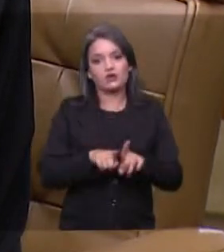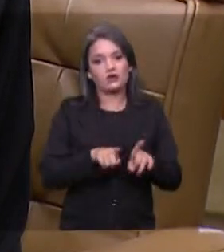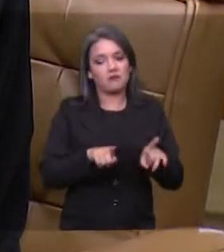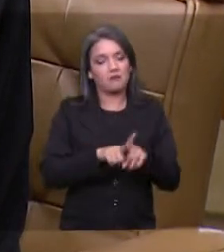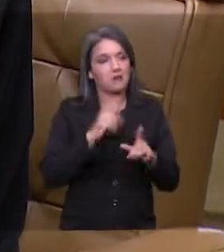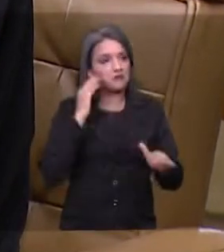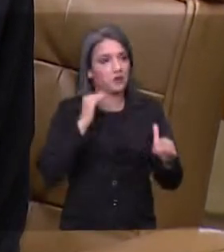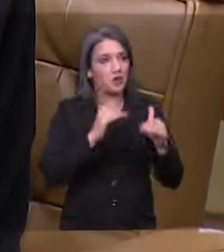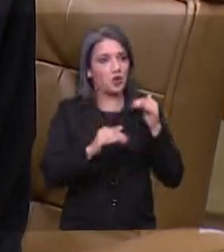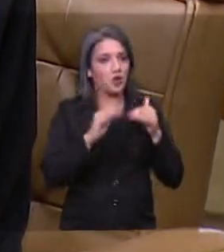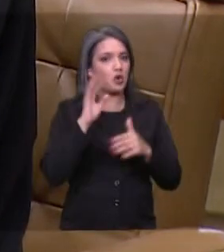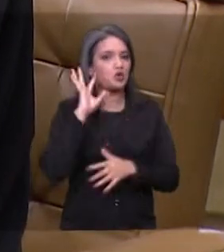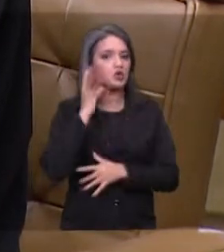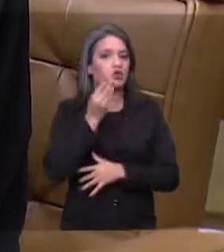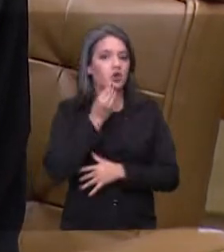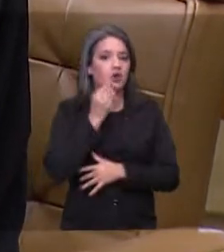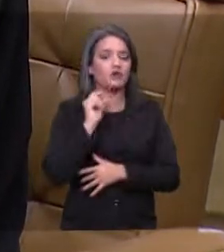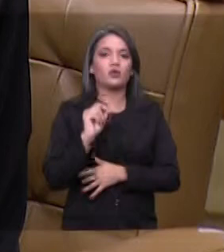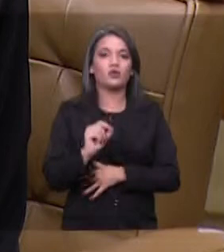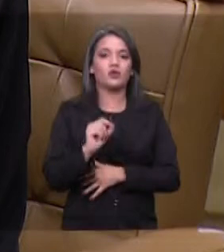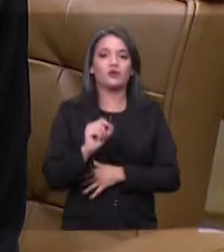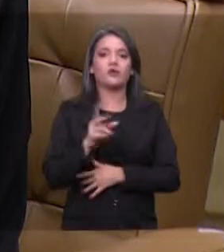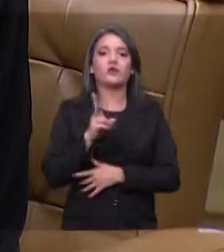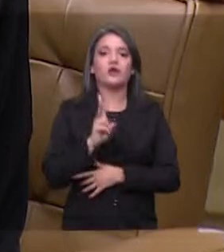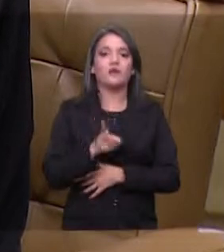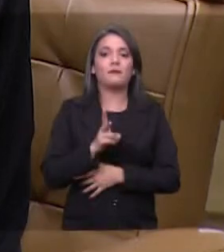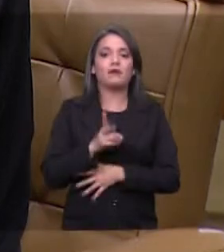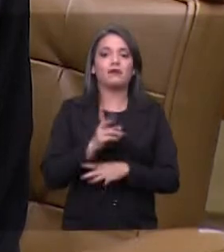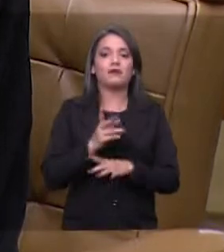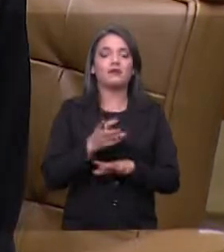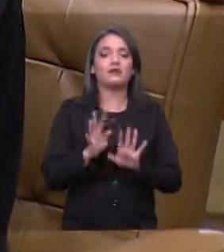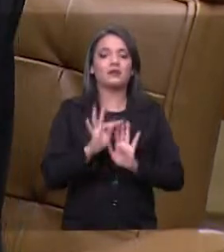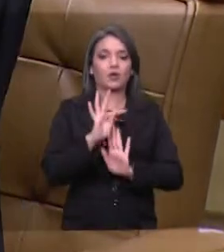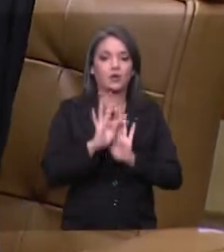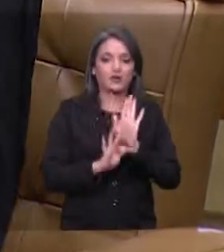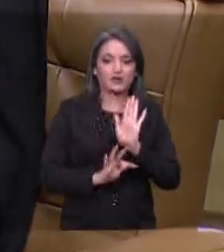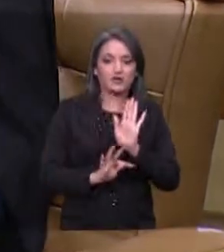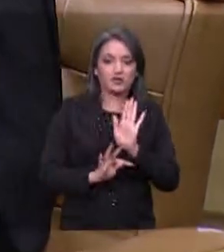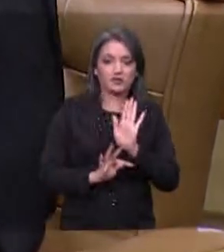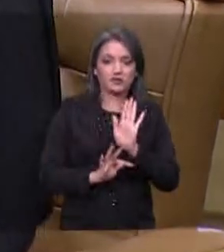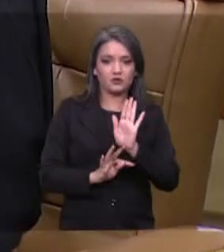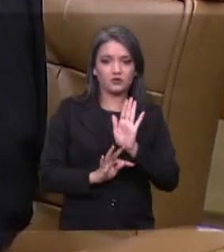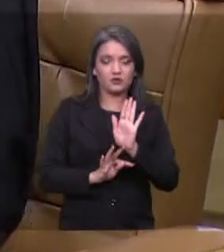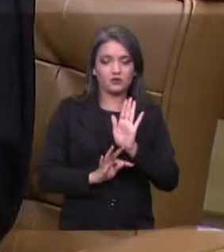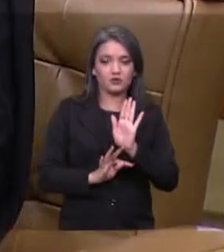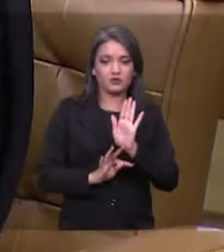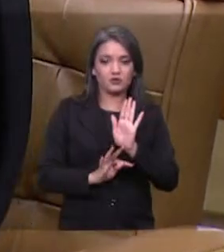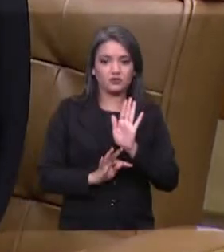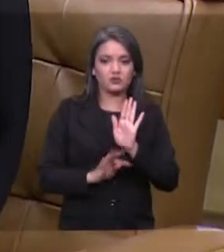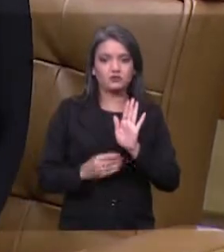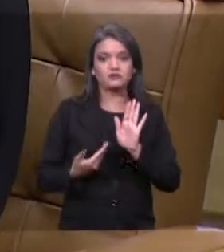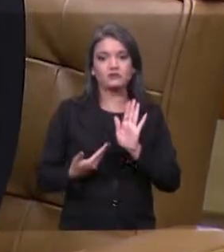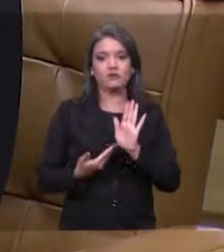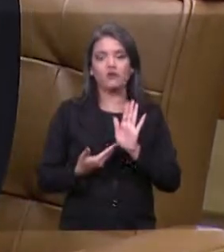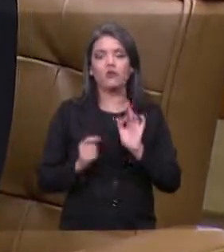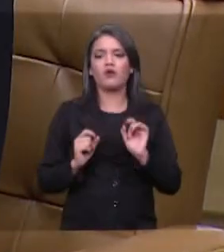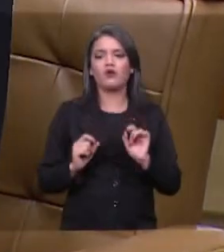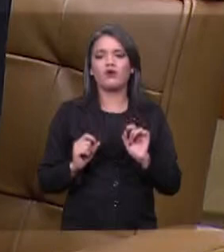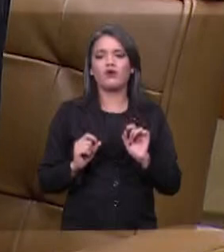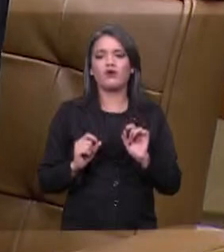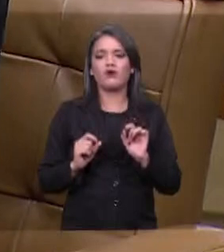ministro Dias Toffoli para manter a redação original que foi prevista, a fim de